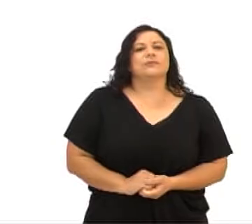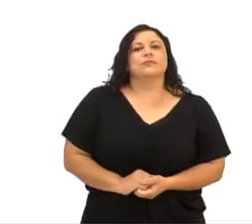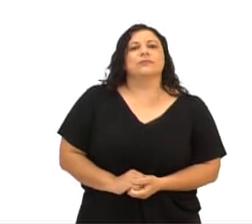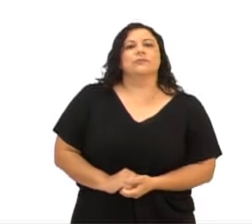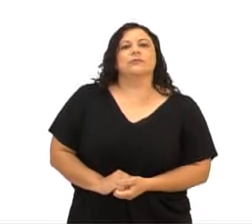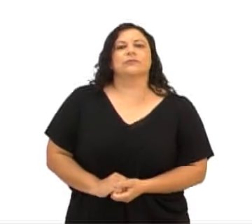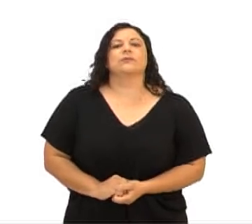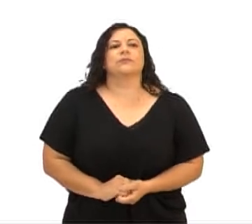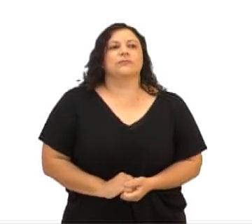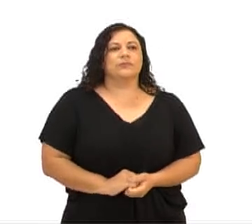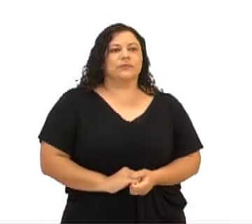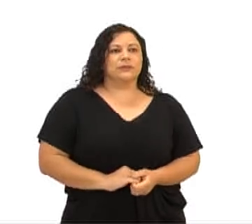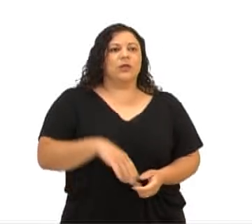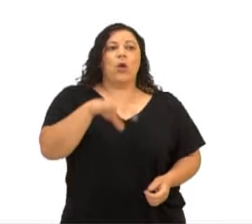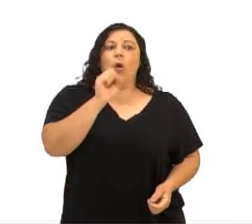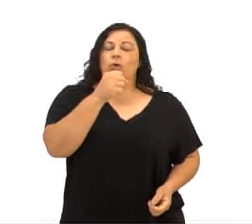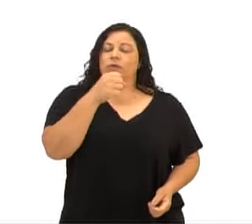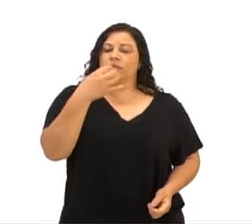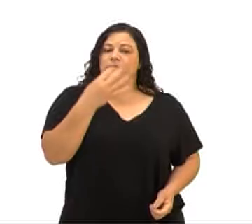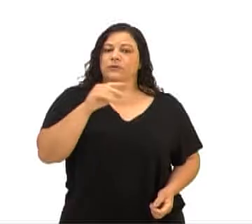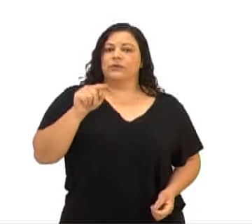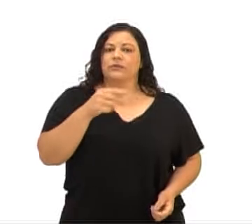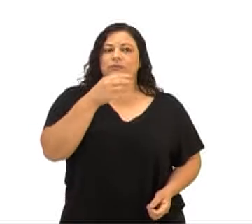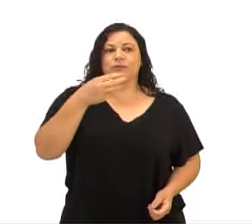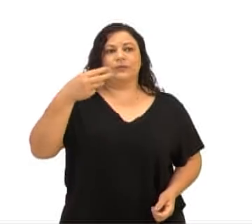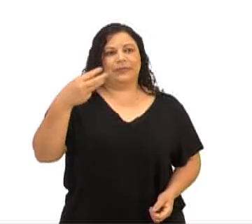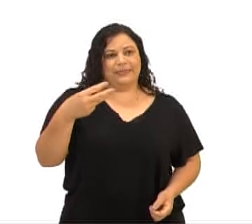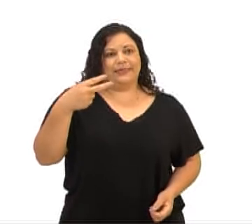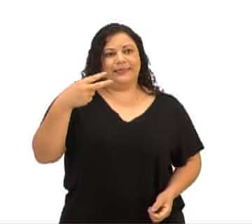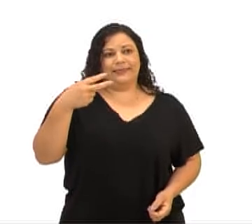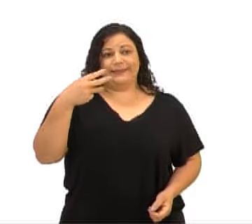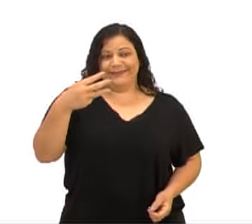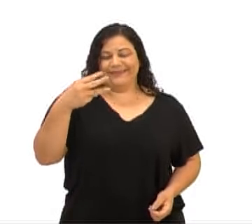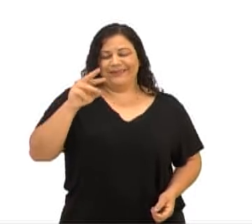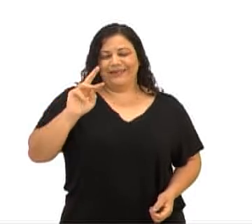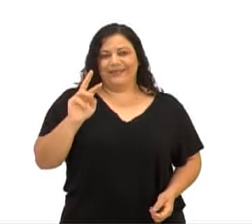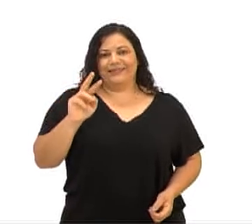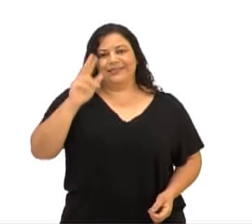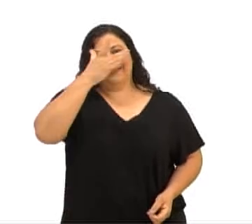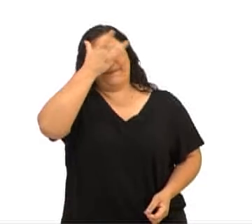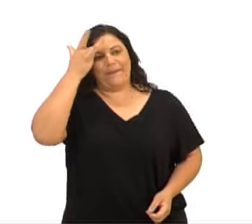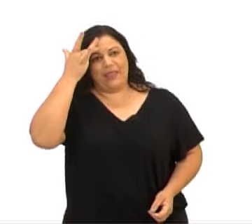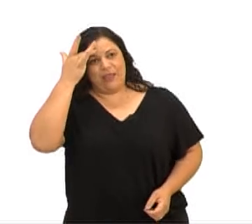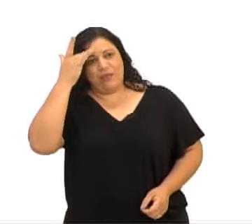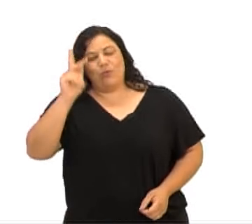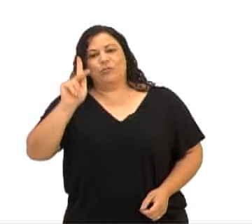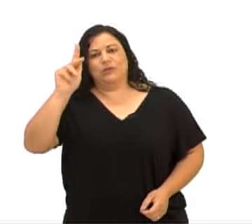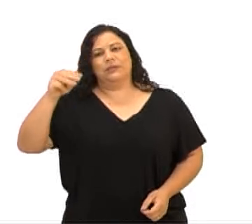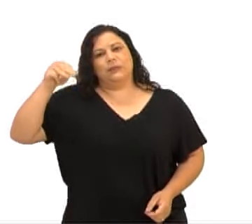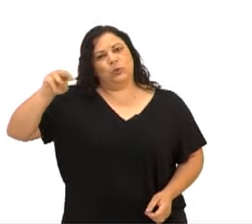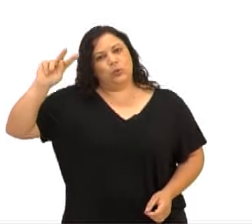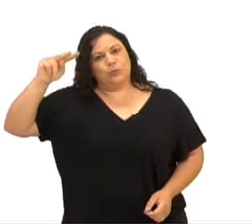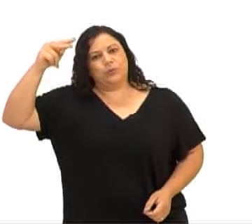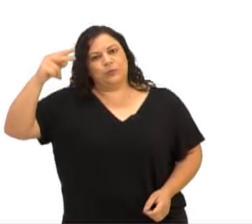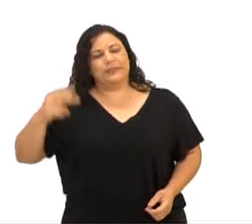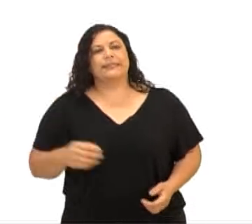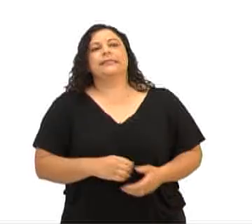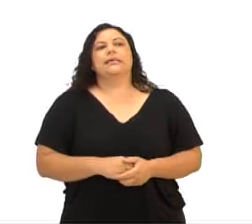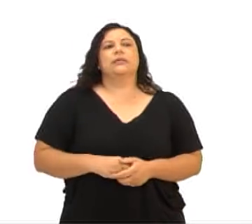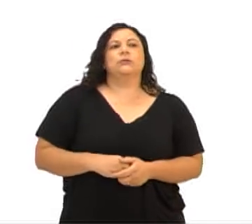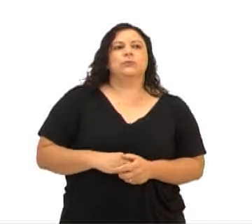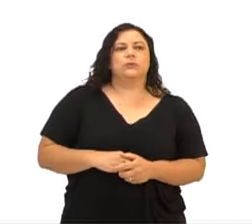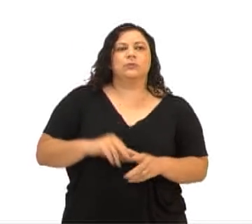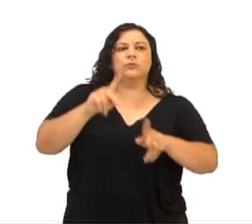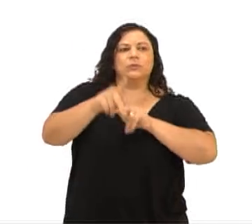Densidade demográfica, 84 habitantes por quilômetro quadrado, é uma densidade demográfica alta, 43% de urbanização. A urbanização